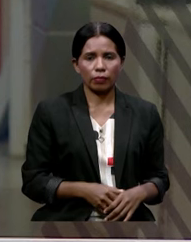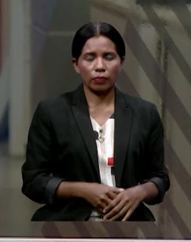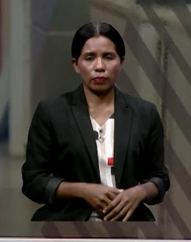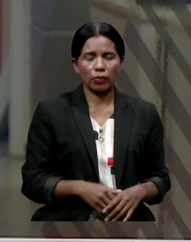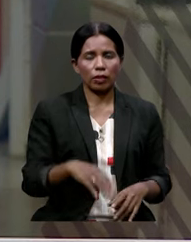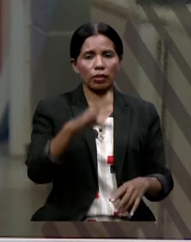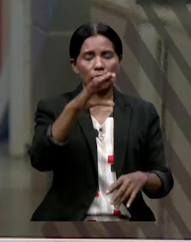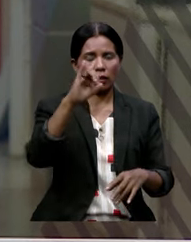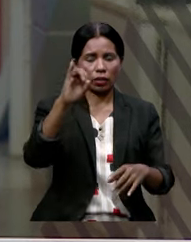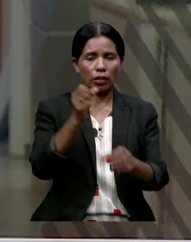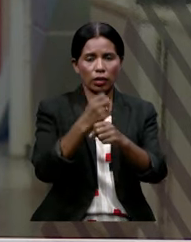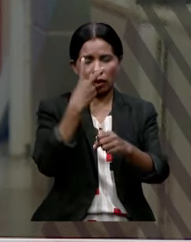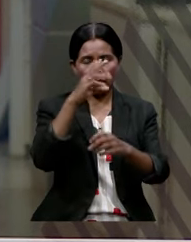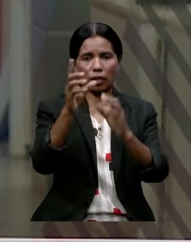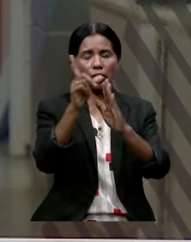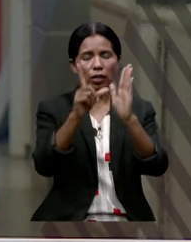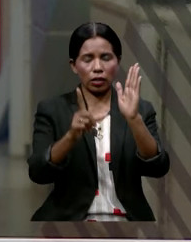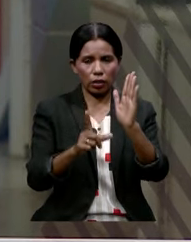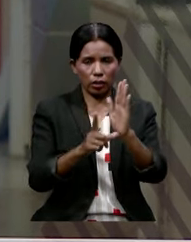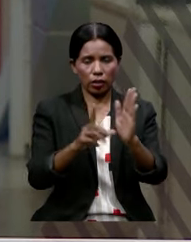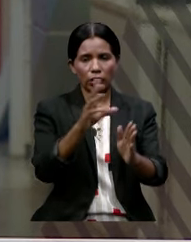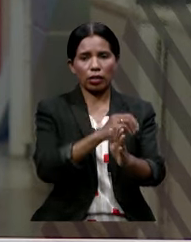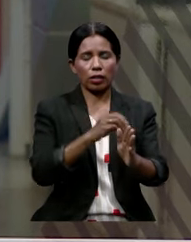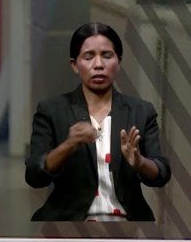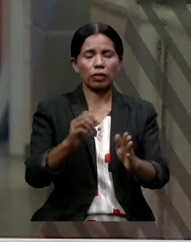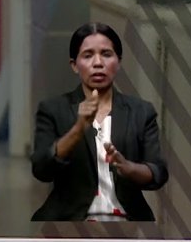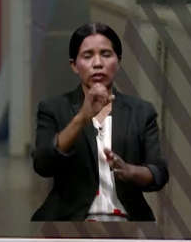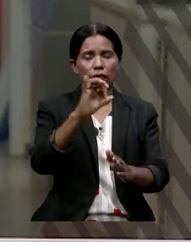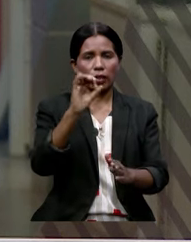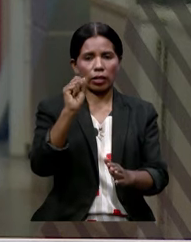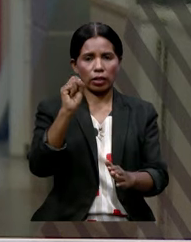Conselho Ministro rala ajustamento para Decreto-Lei Estabelecimento FS.